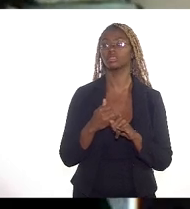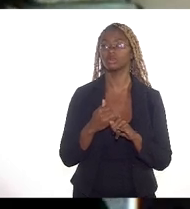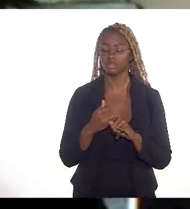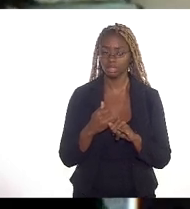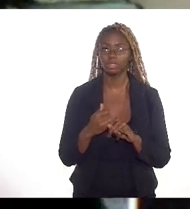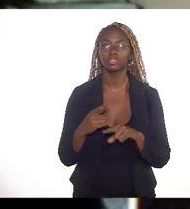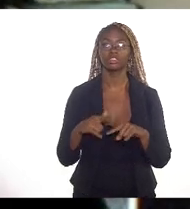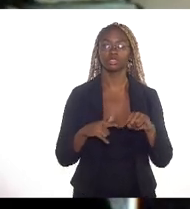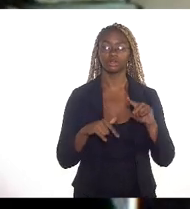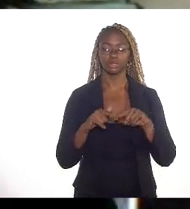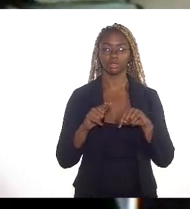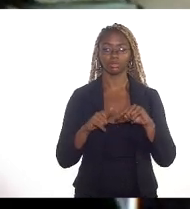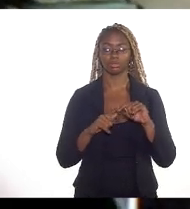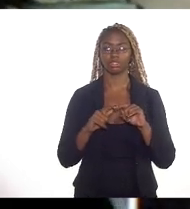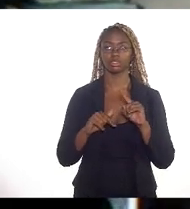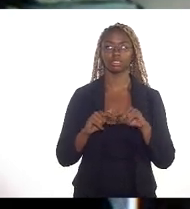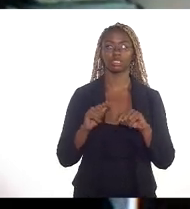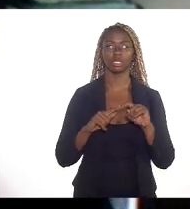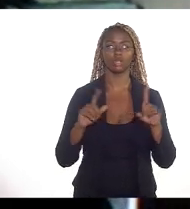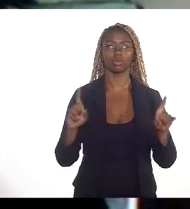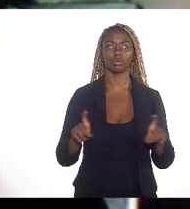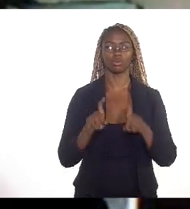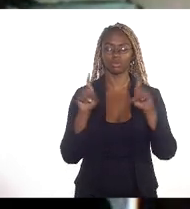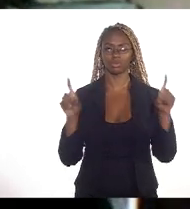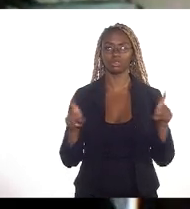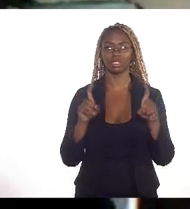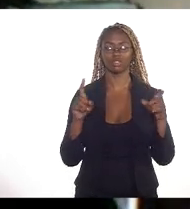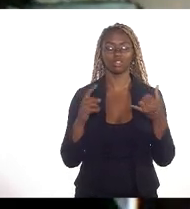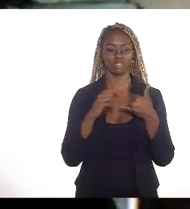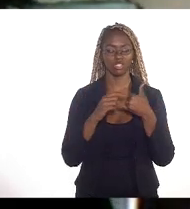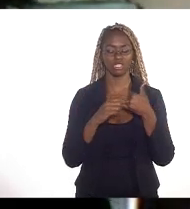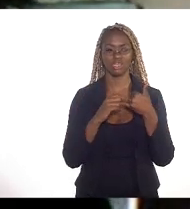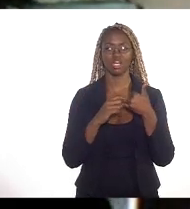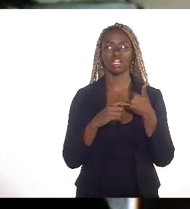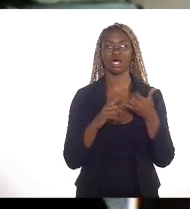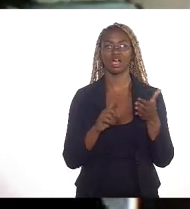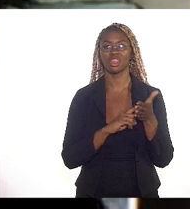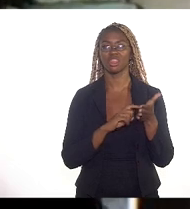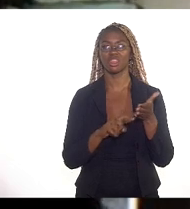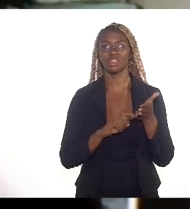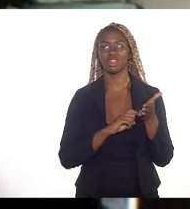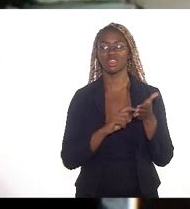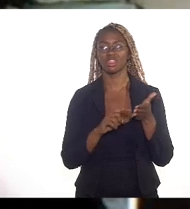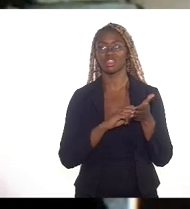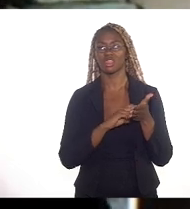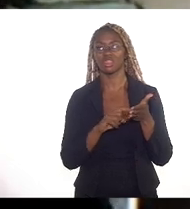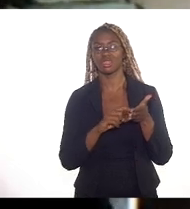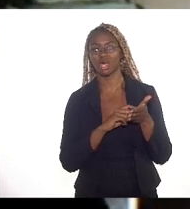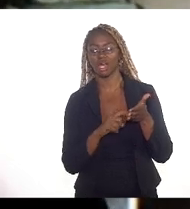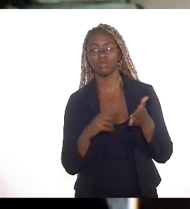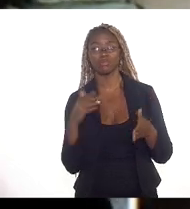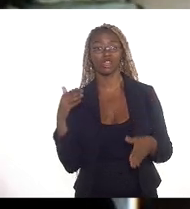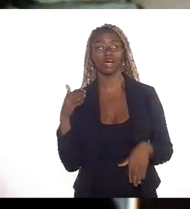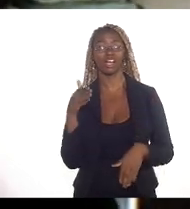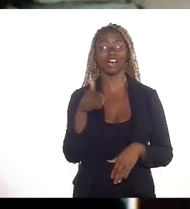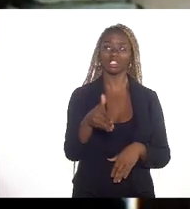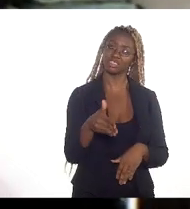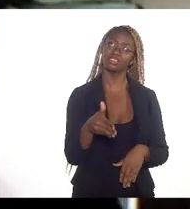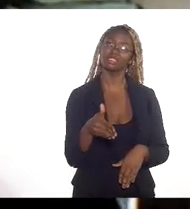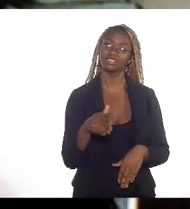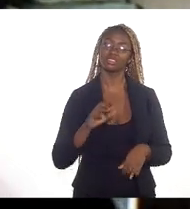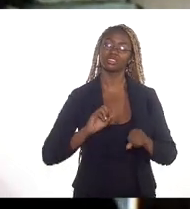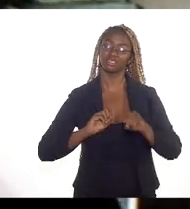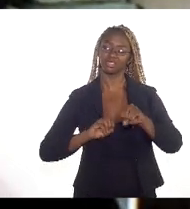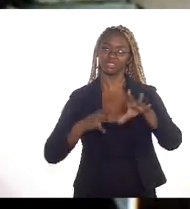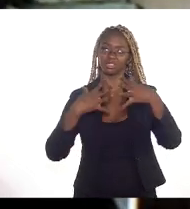dispositivos, né, de computador, celulares, tablets, para ter acesso ao processo de